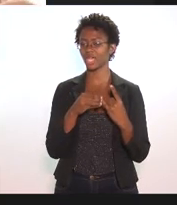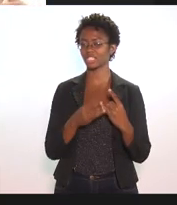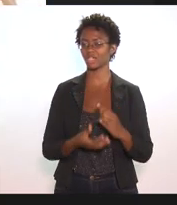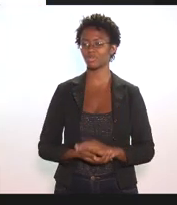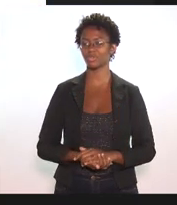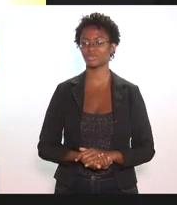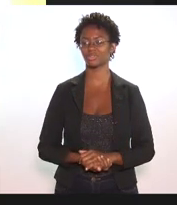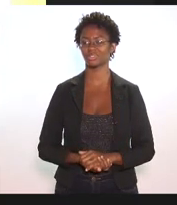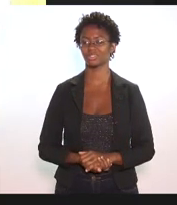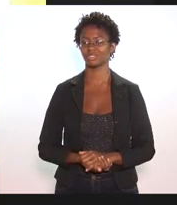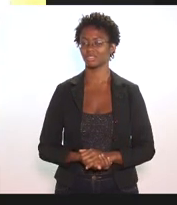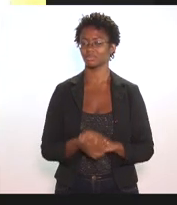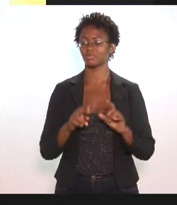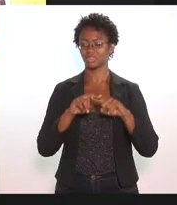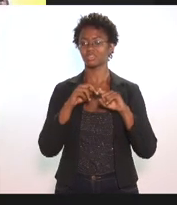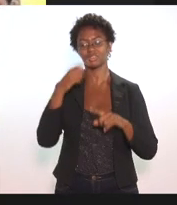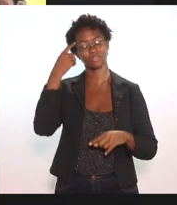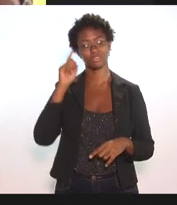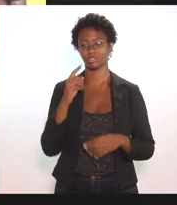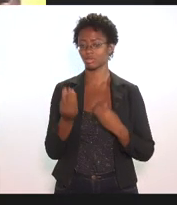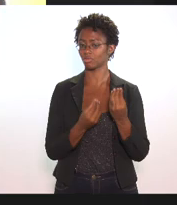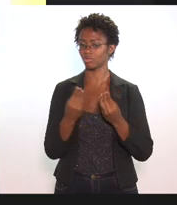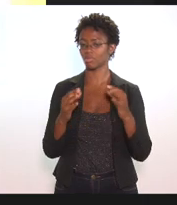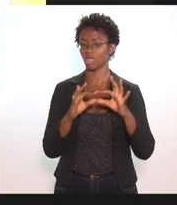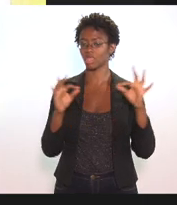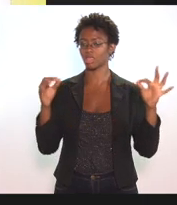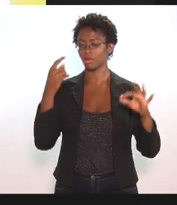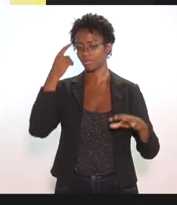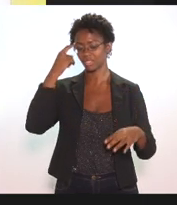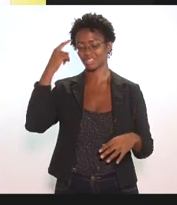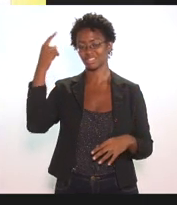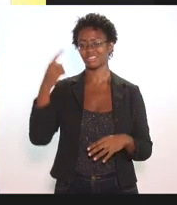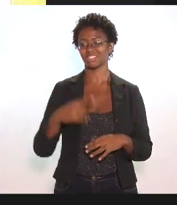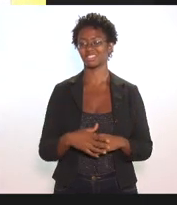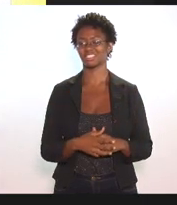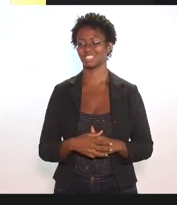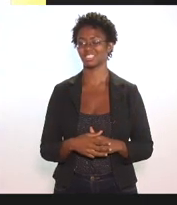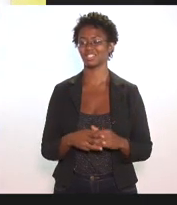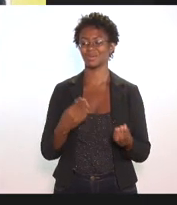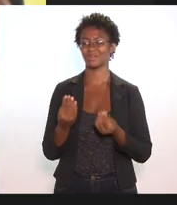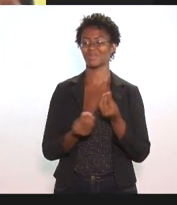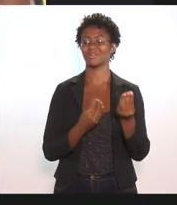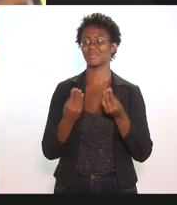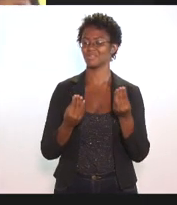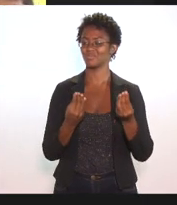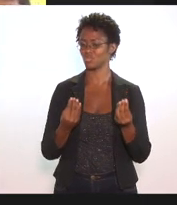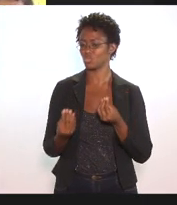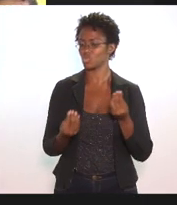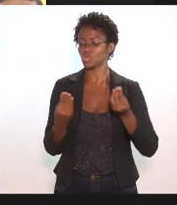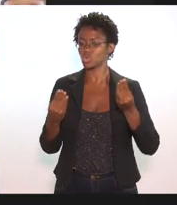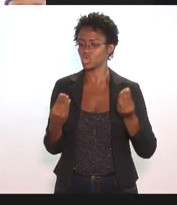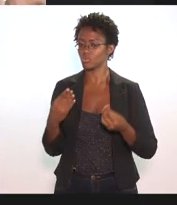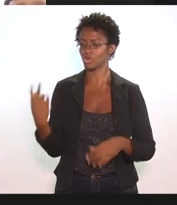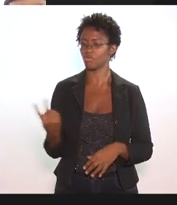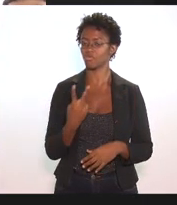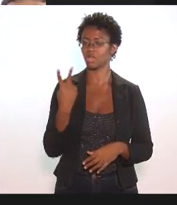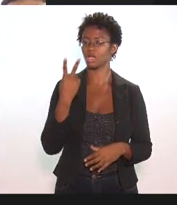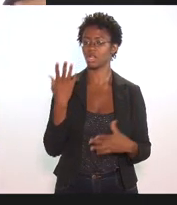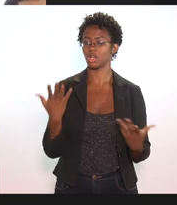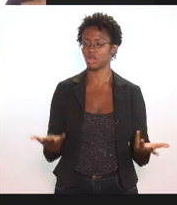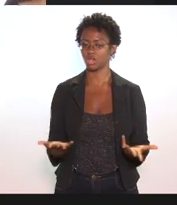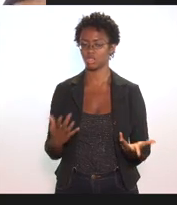da Fiocruz, qual é a linha. Eu não sei qual é a linha. Qual é a linha do projeto que a Fiocruz vai analisar? De que monta? De que valor? Então, isso